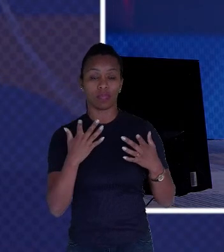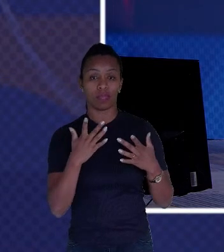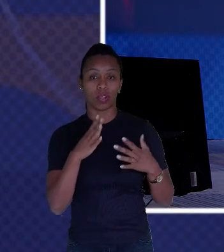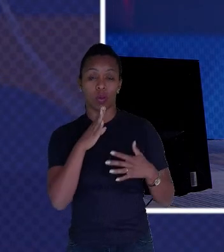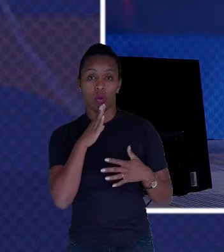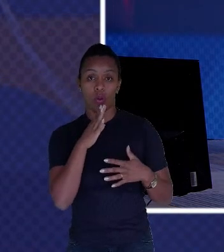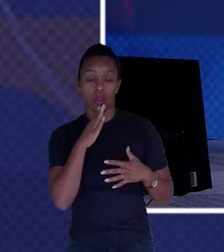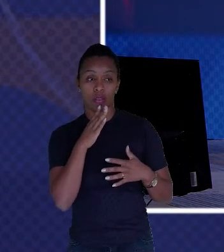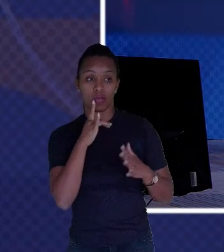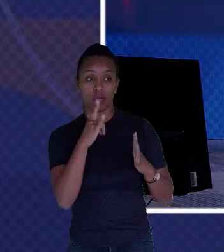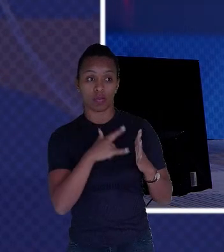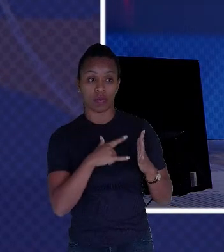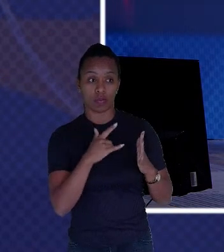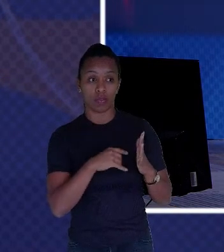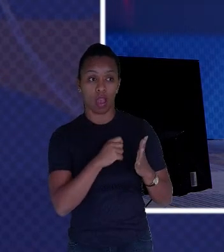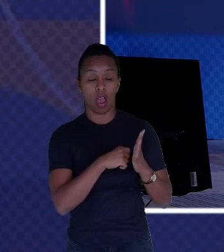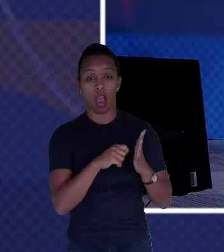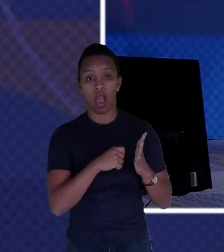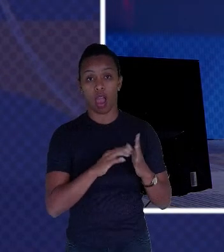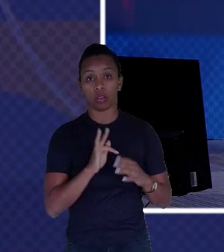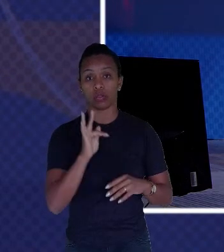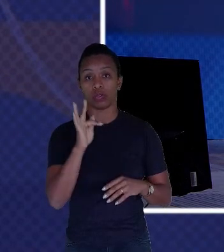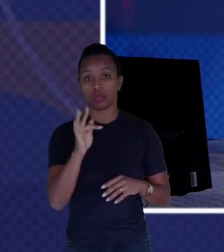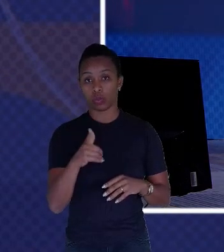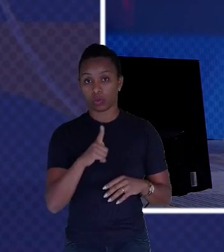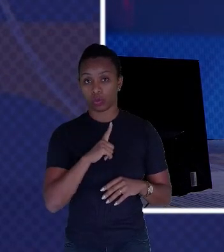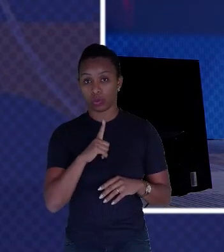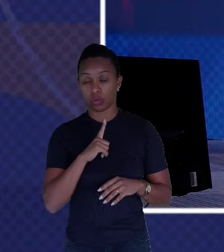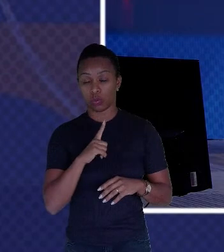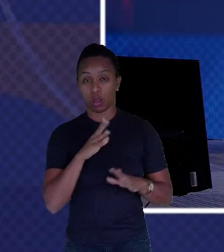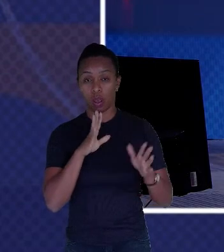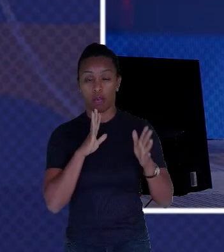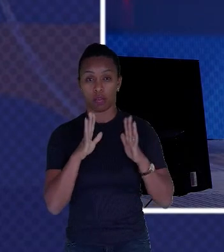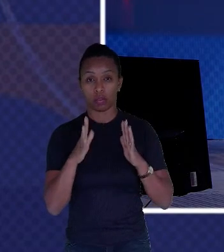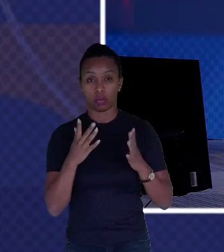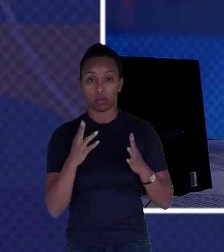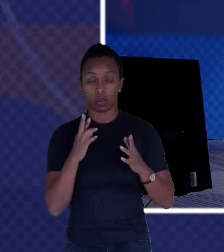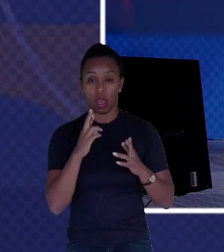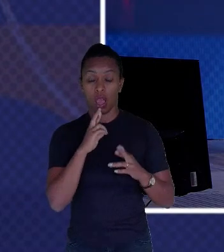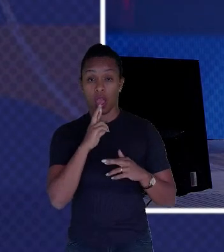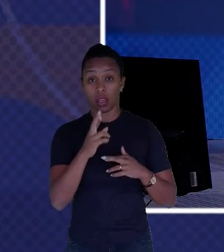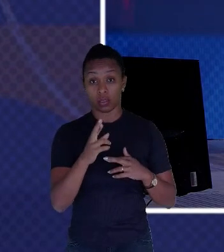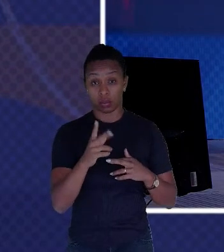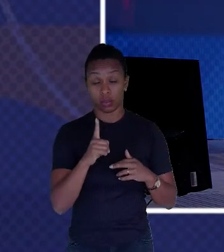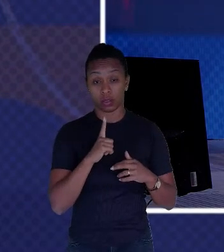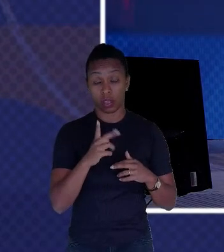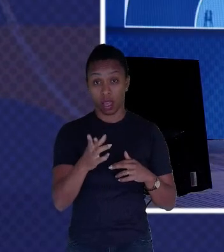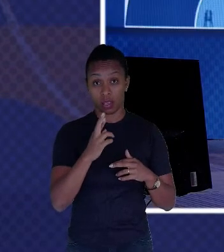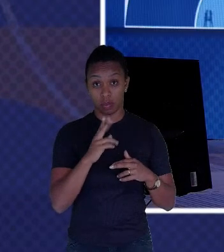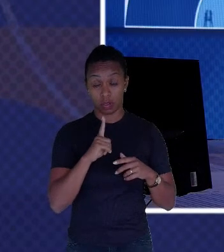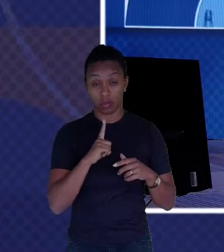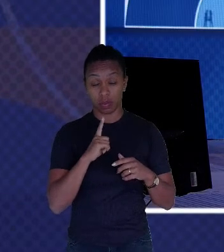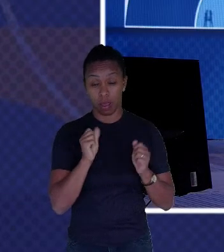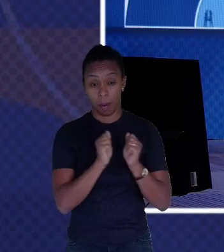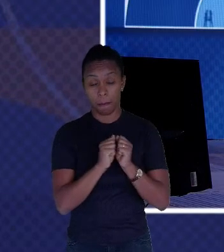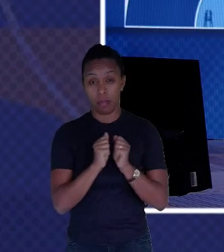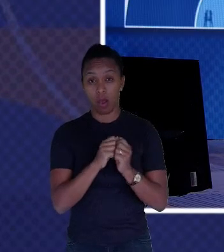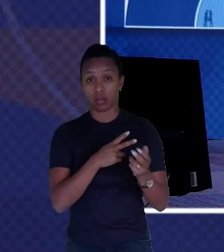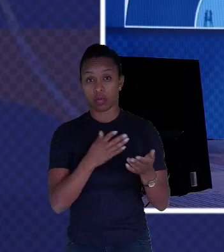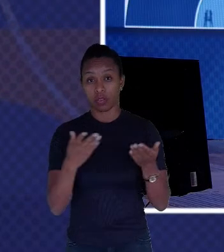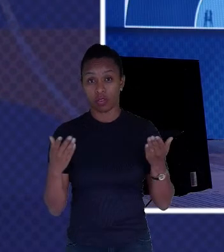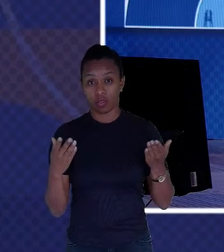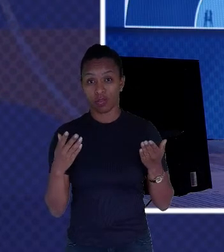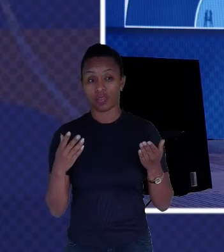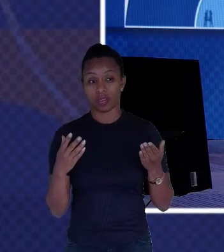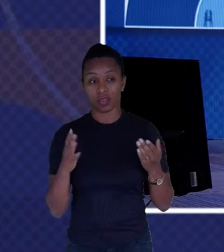conhecerem esse documento essa agenda de futuros a terem ela darem os seus feedbacks e a terem ela muito próximo de vocês para pautar o que